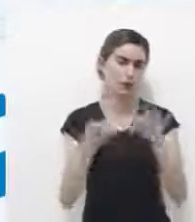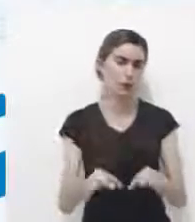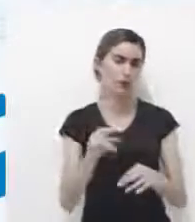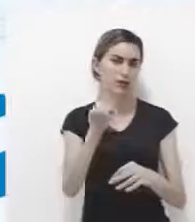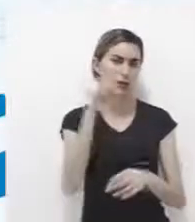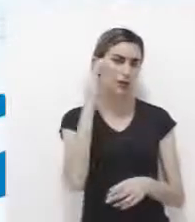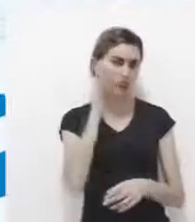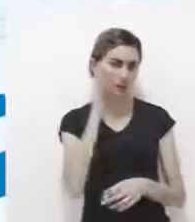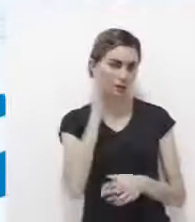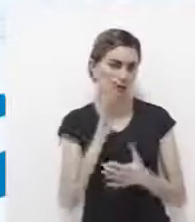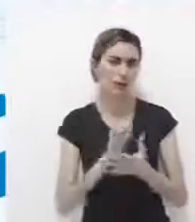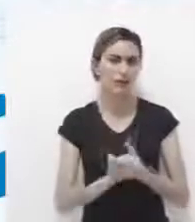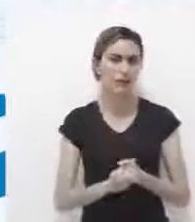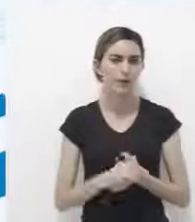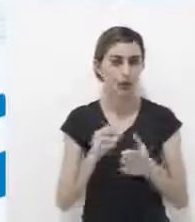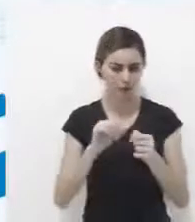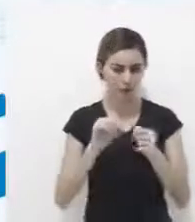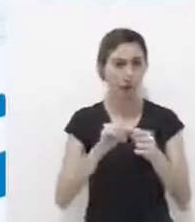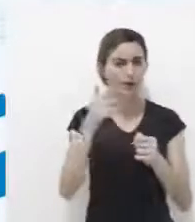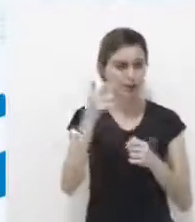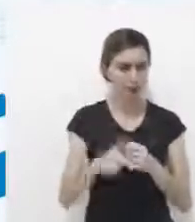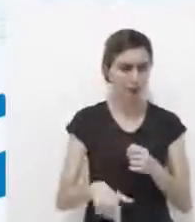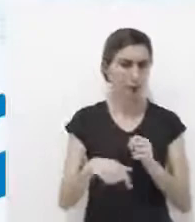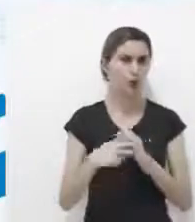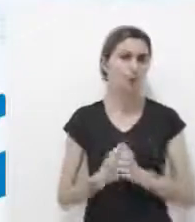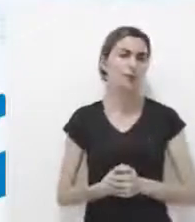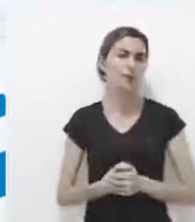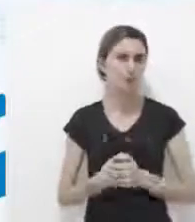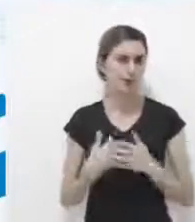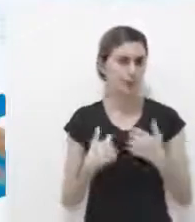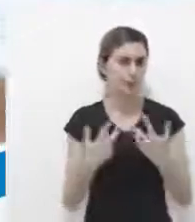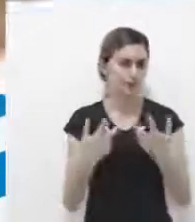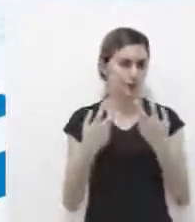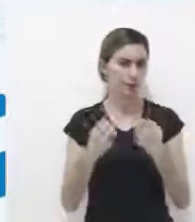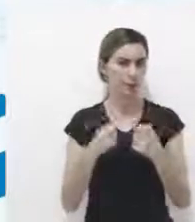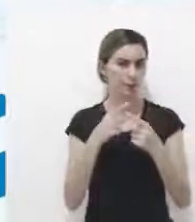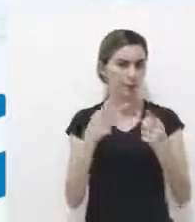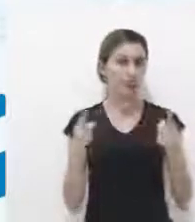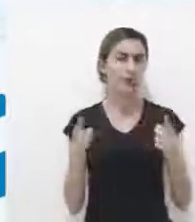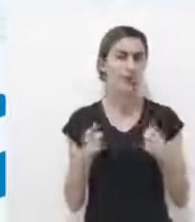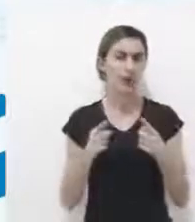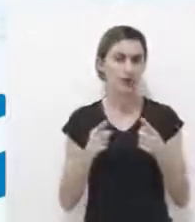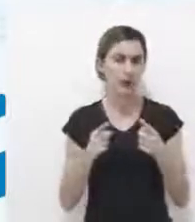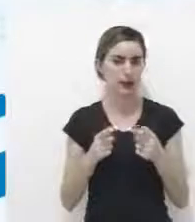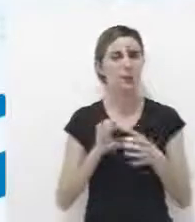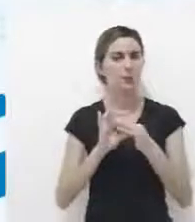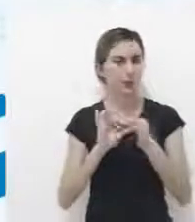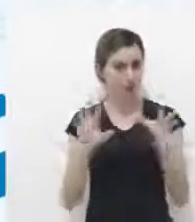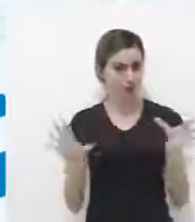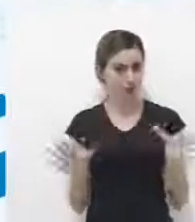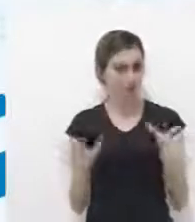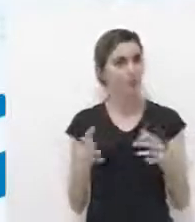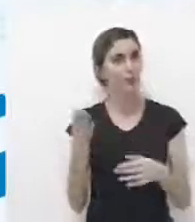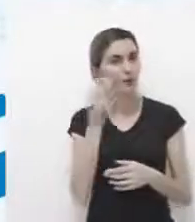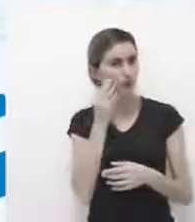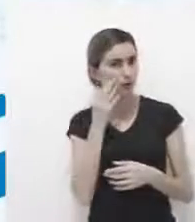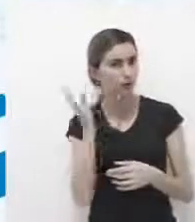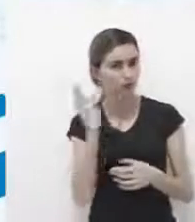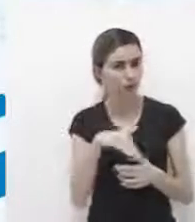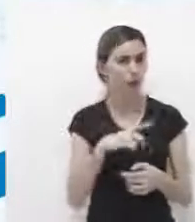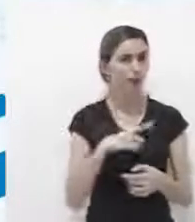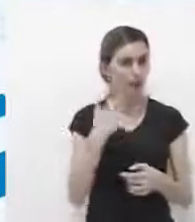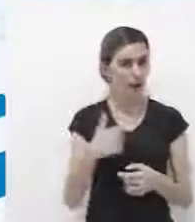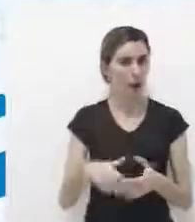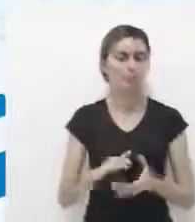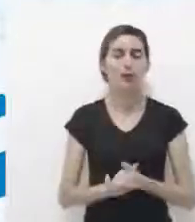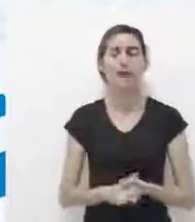vídeo. Eu tenho certeza que você vai compreender. Vamos fazer mais uma questão? Vamos lá! Eu estou percebendo que vocês estão, ó, dispostos, rapaz.